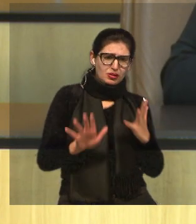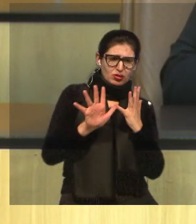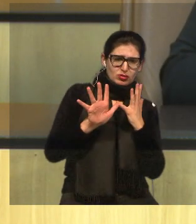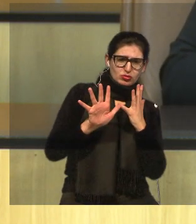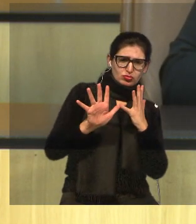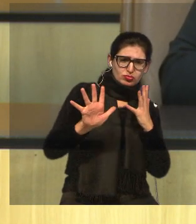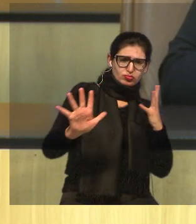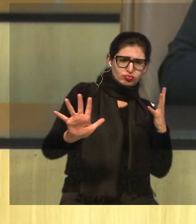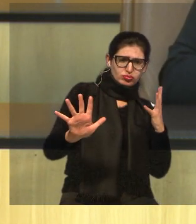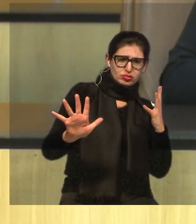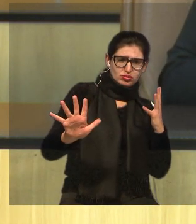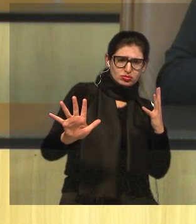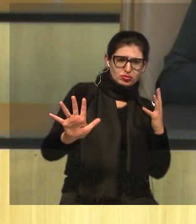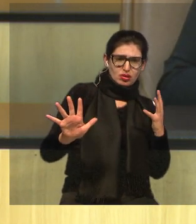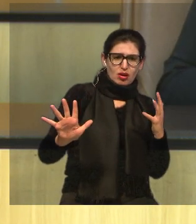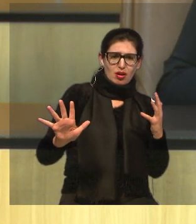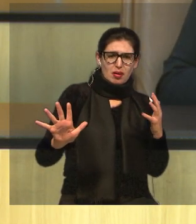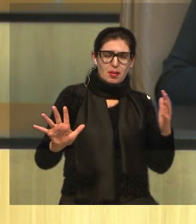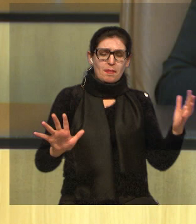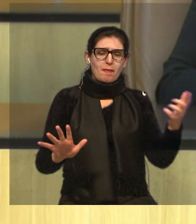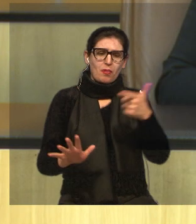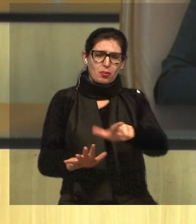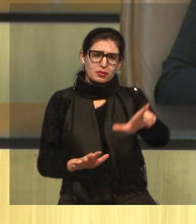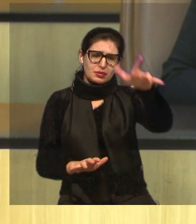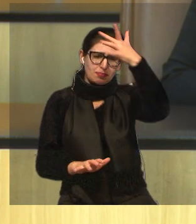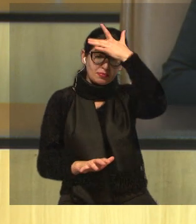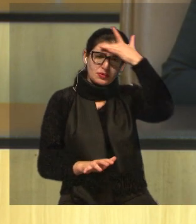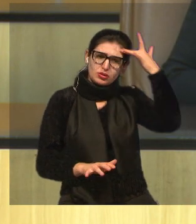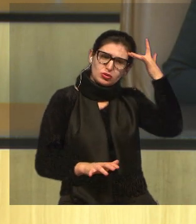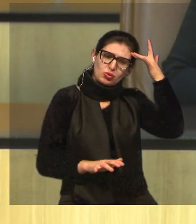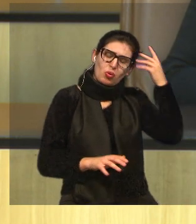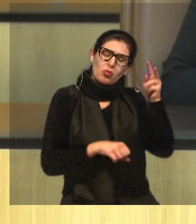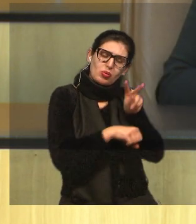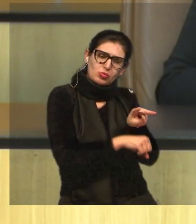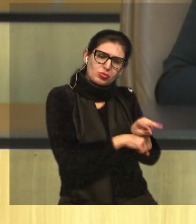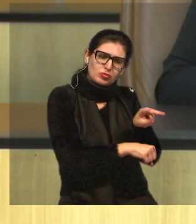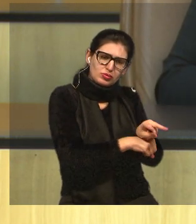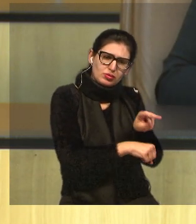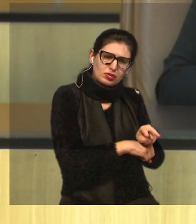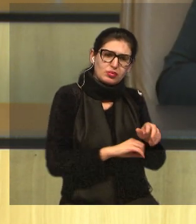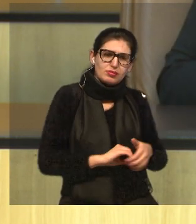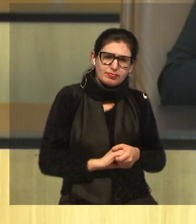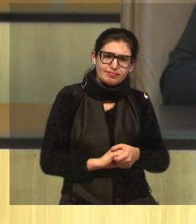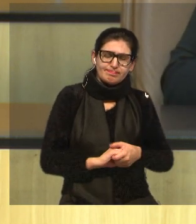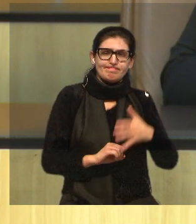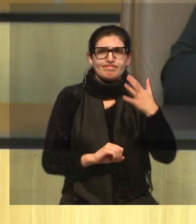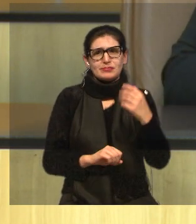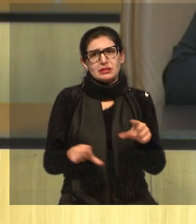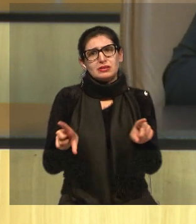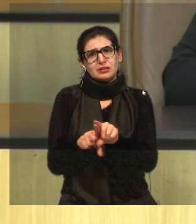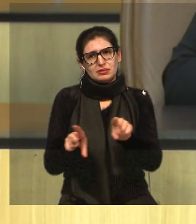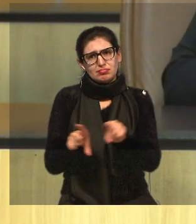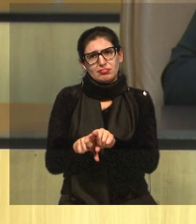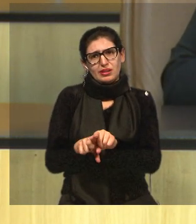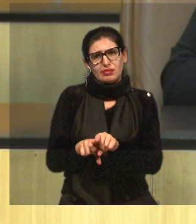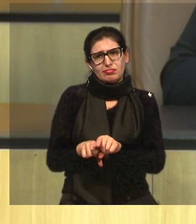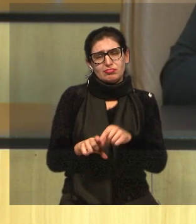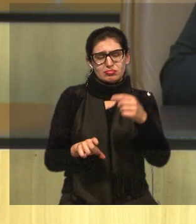adoção, mesmo sabendo dos nossos adolescentes se evadindo das instituições